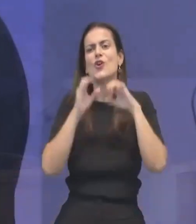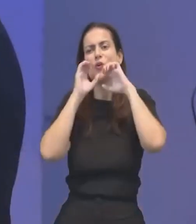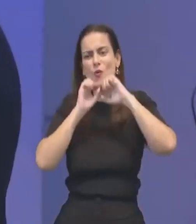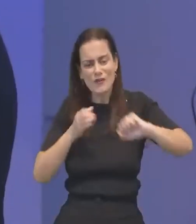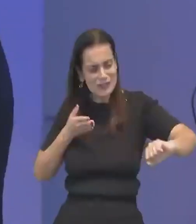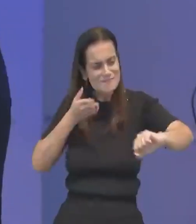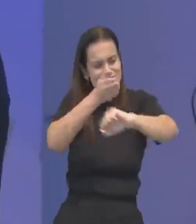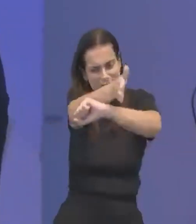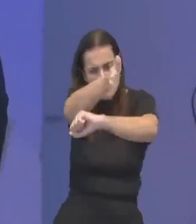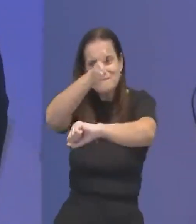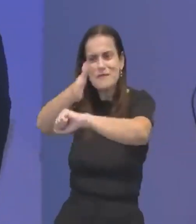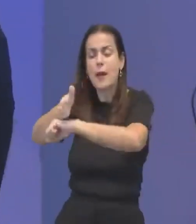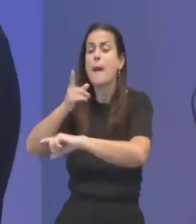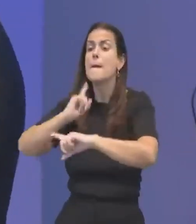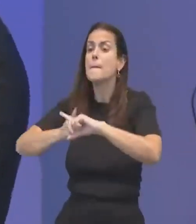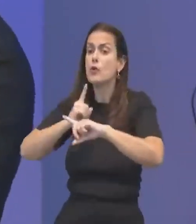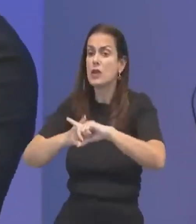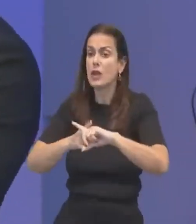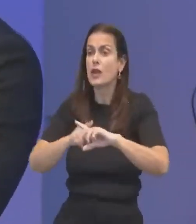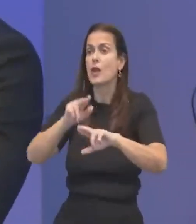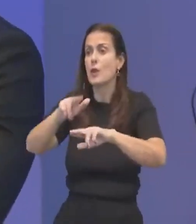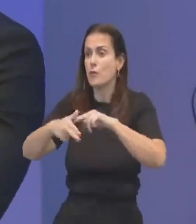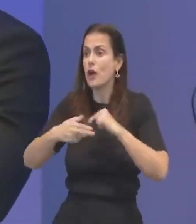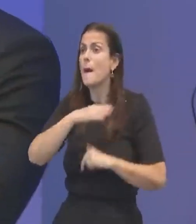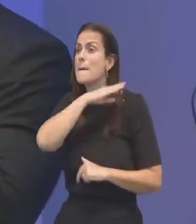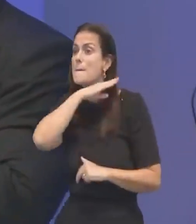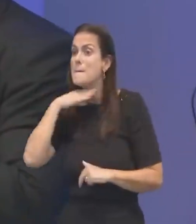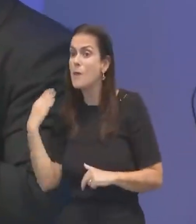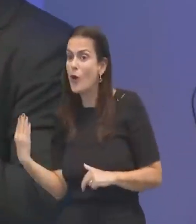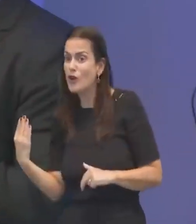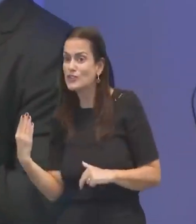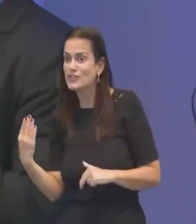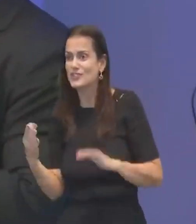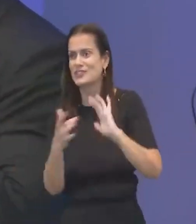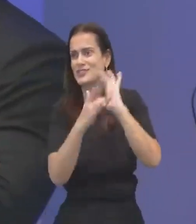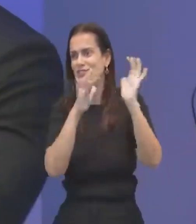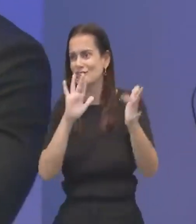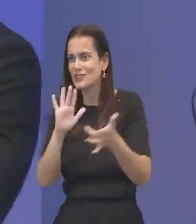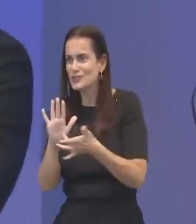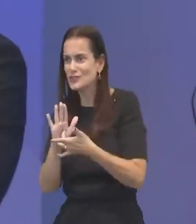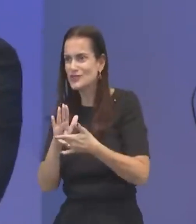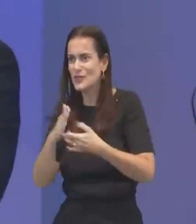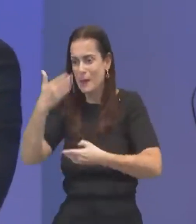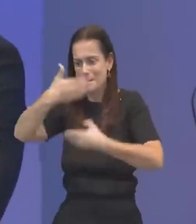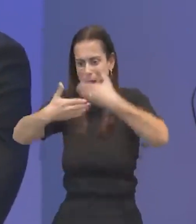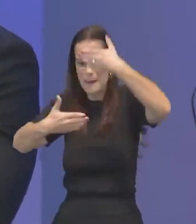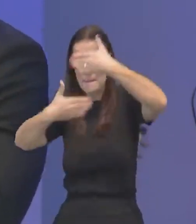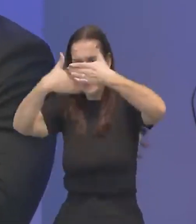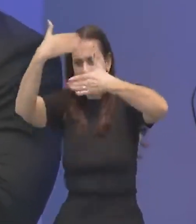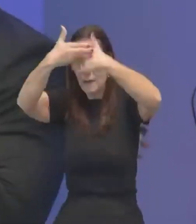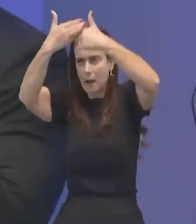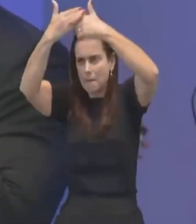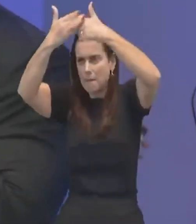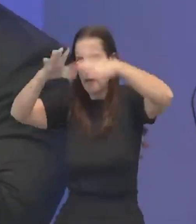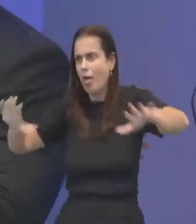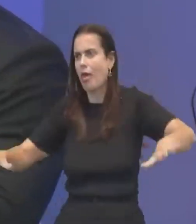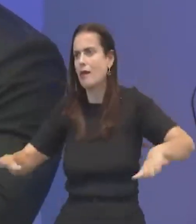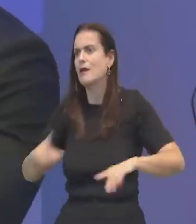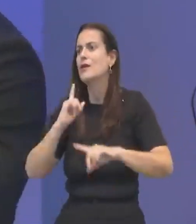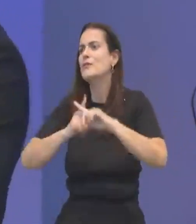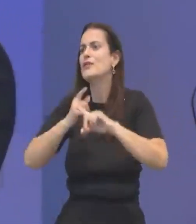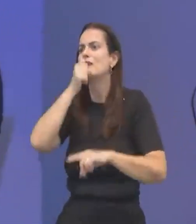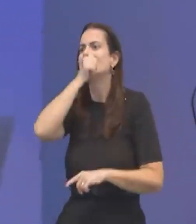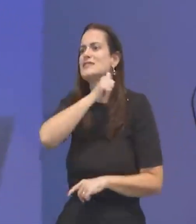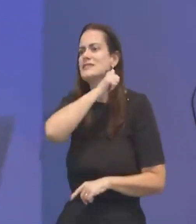sua morte, a barreira, a divisão, o muro da separação, ele foi derrubado pela morte, o sacrifício de Cristo,